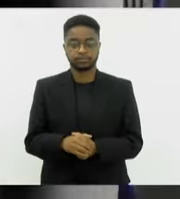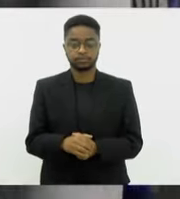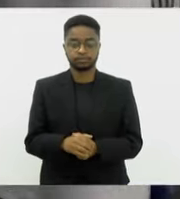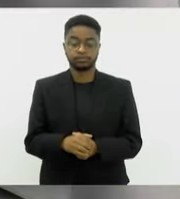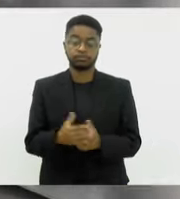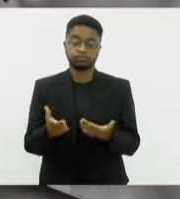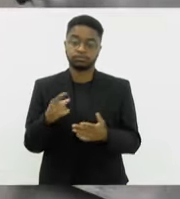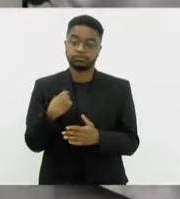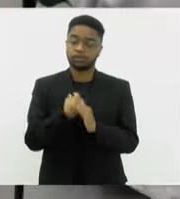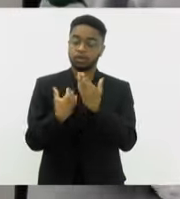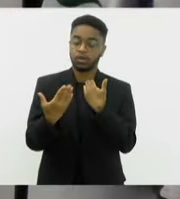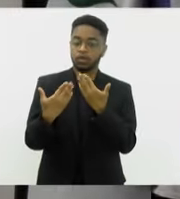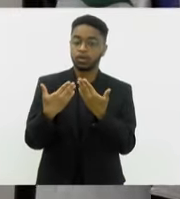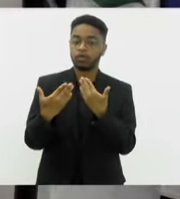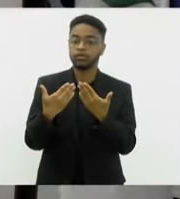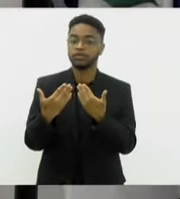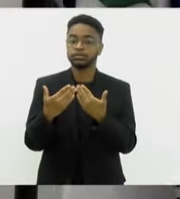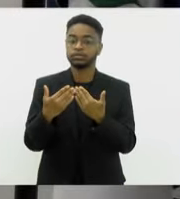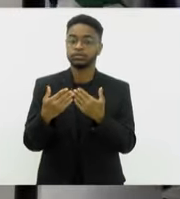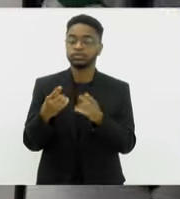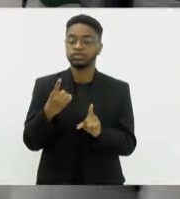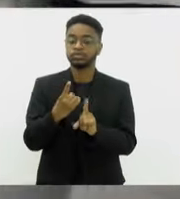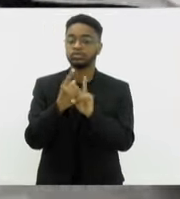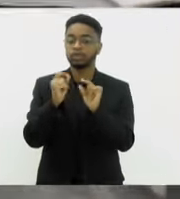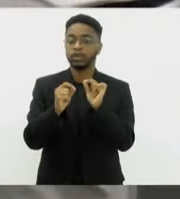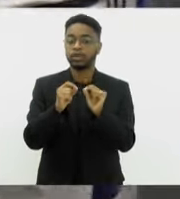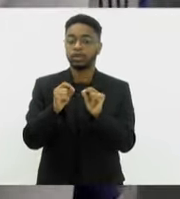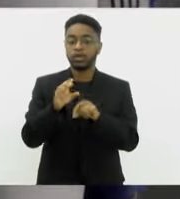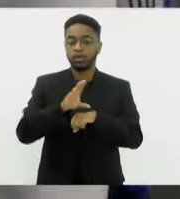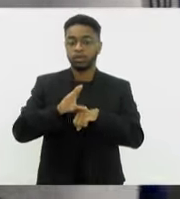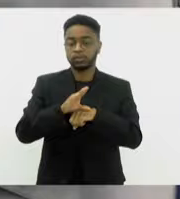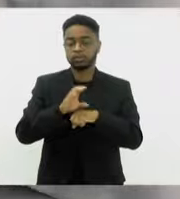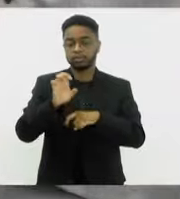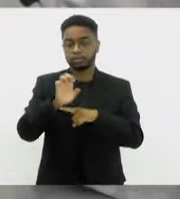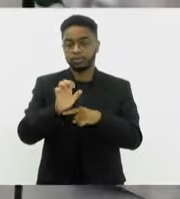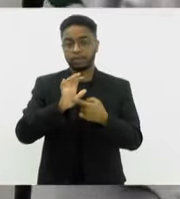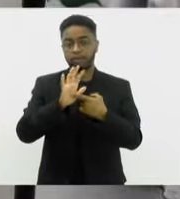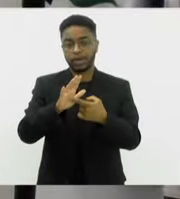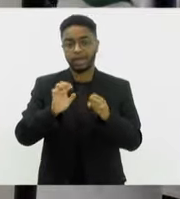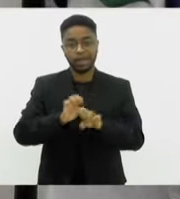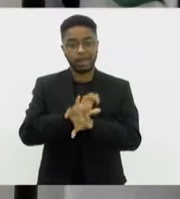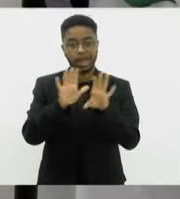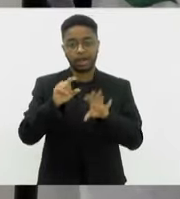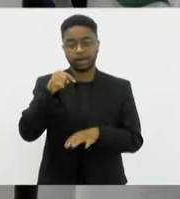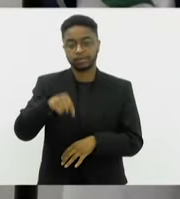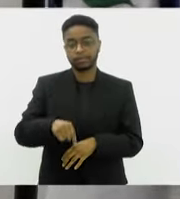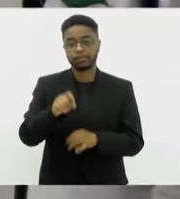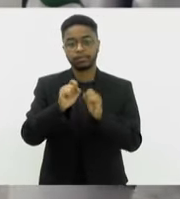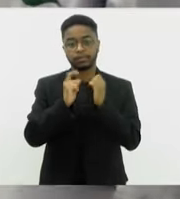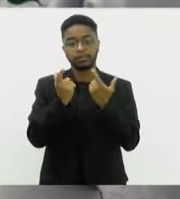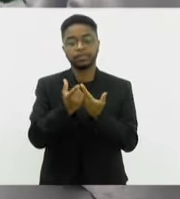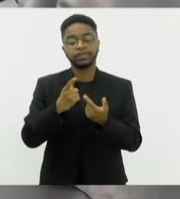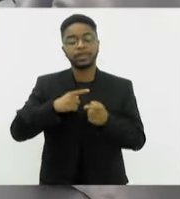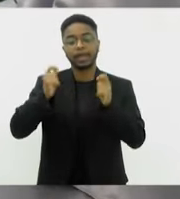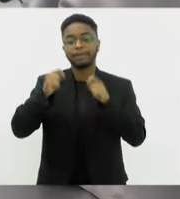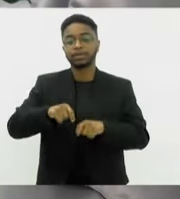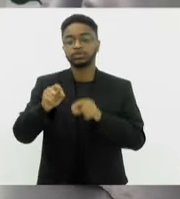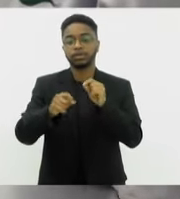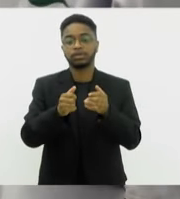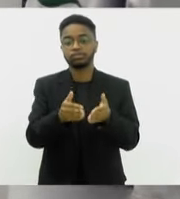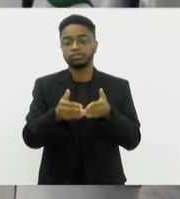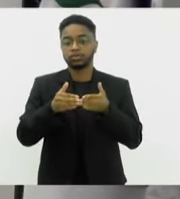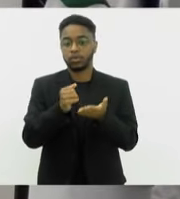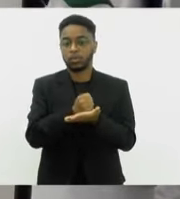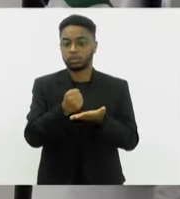com o conselheiro veio o que a lei deixa claro, a Constituição do Estado deixa claro, que a Assembleia Legislativa tem a capacidade de suspender